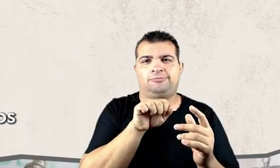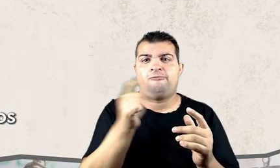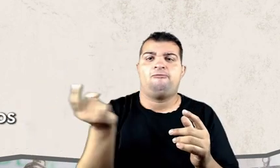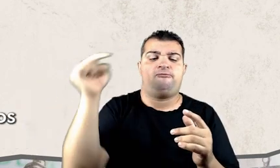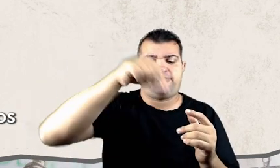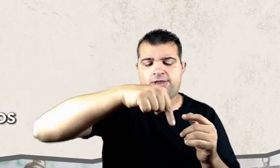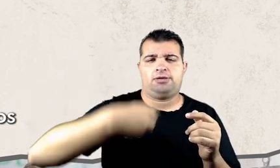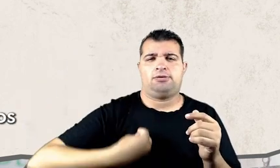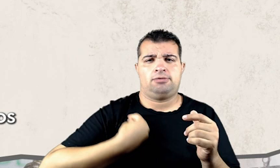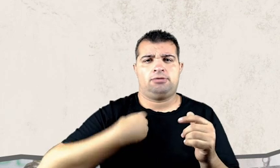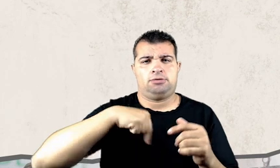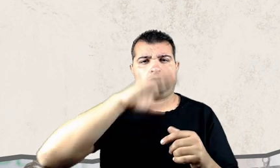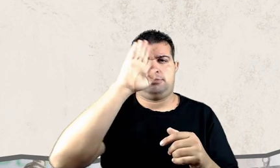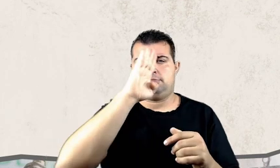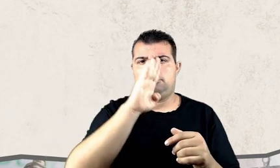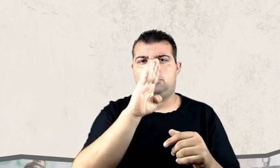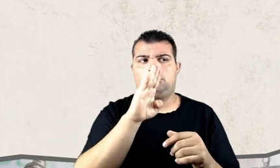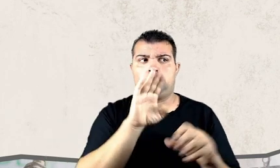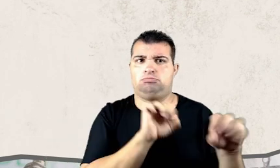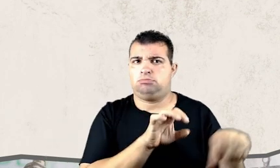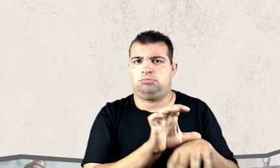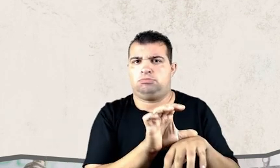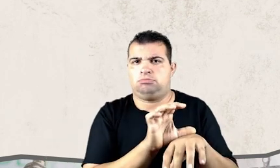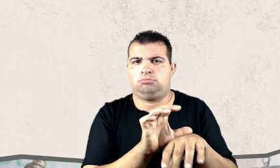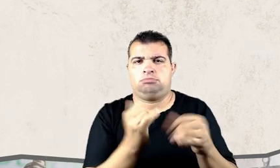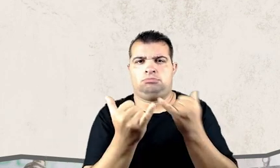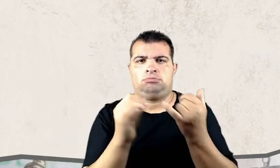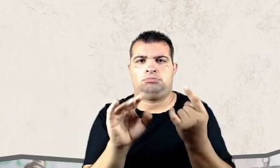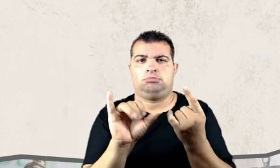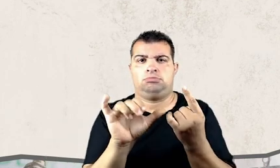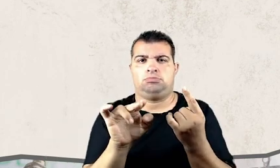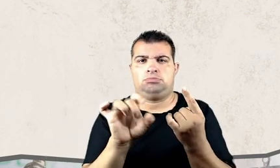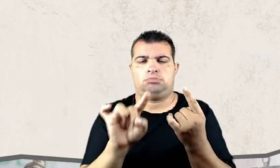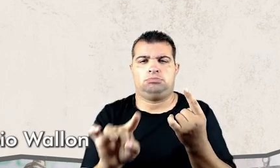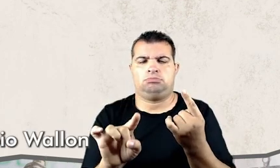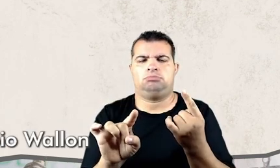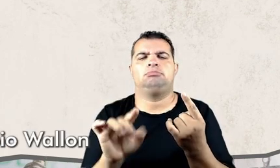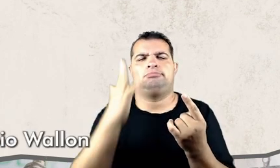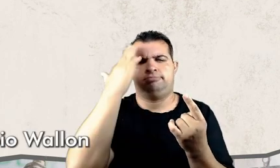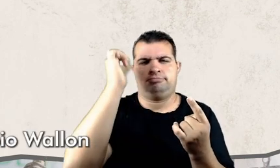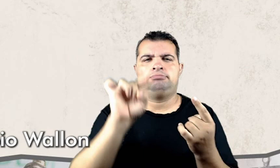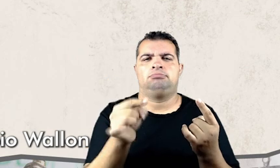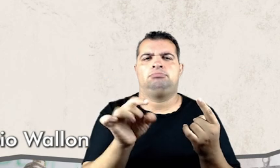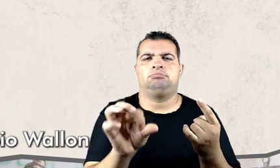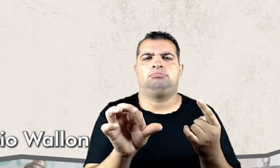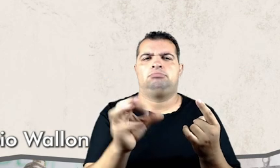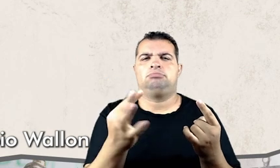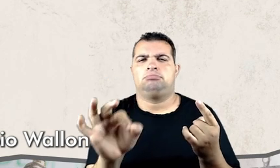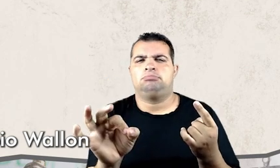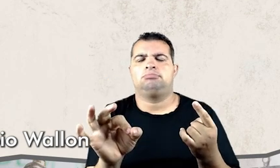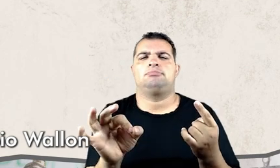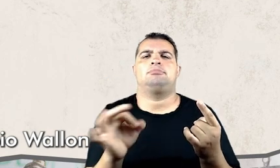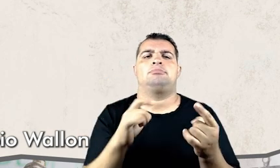chamados para vir ao Brasil dar cursos, como Binet. Sabemos que na década